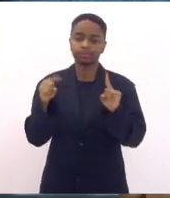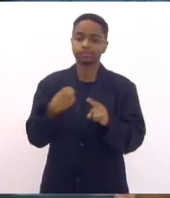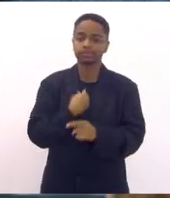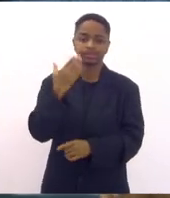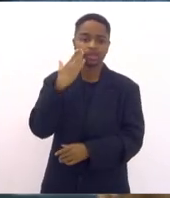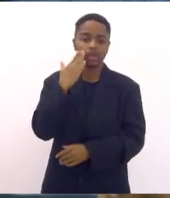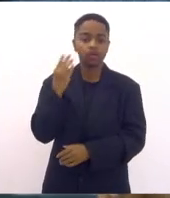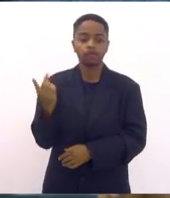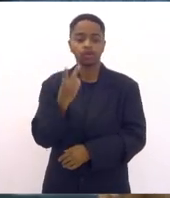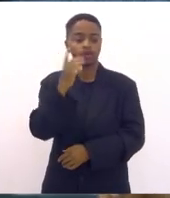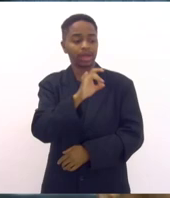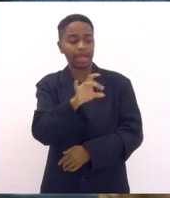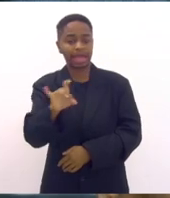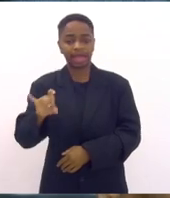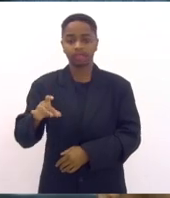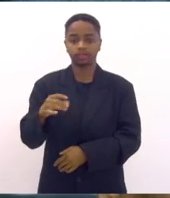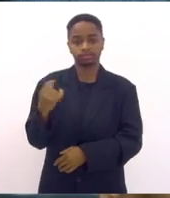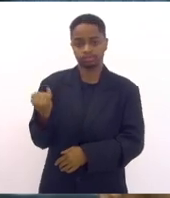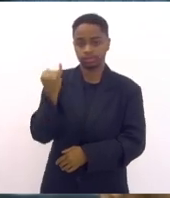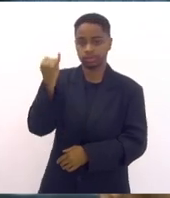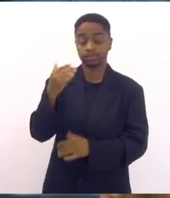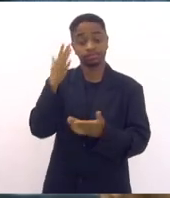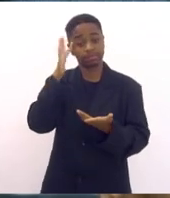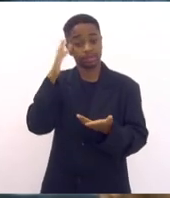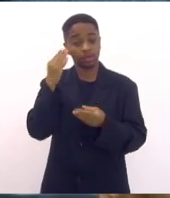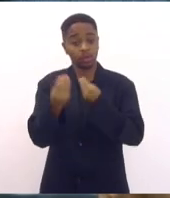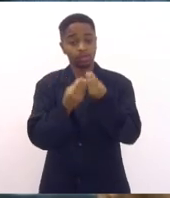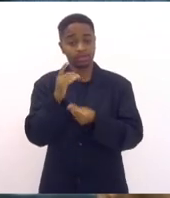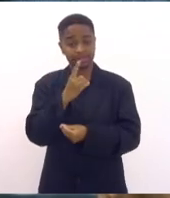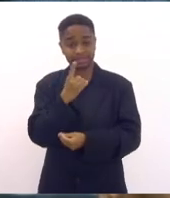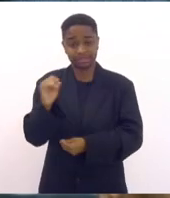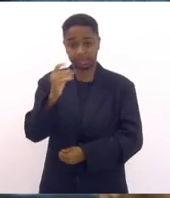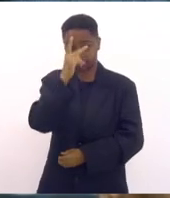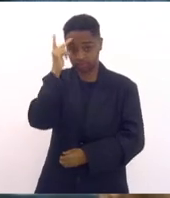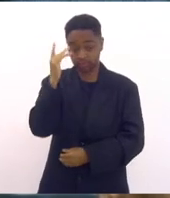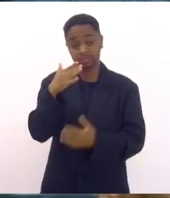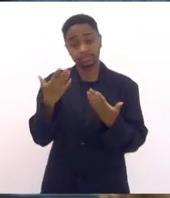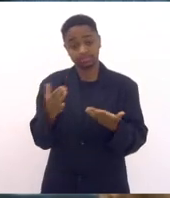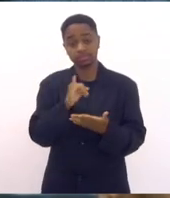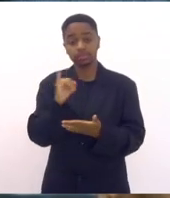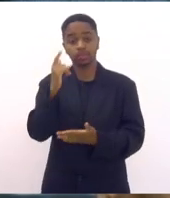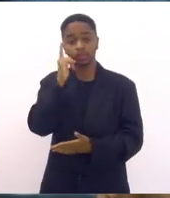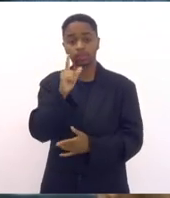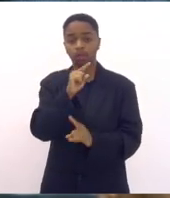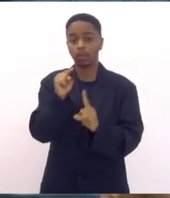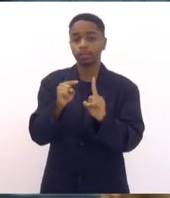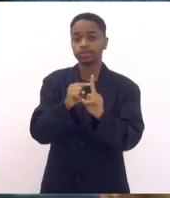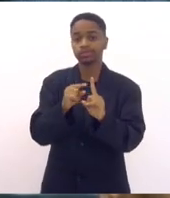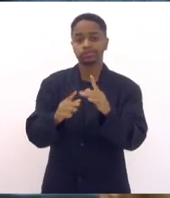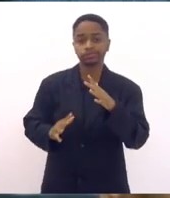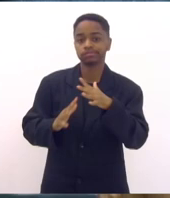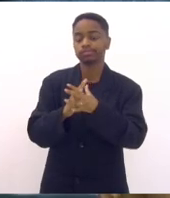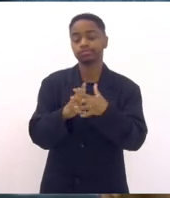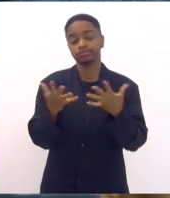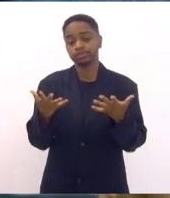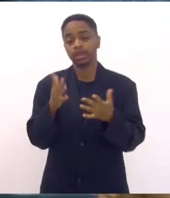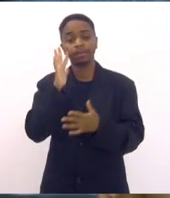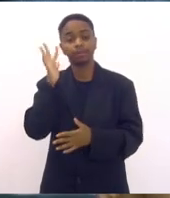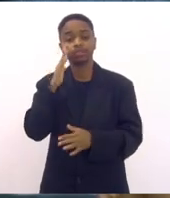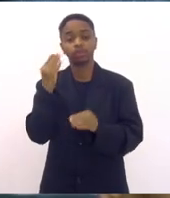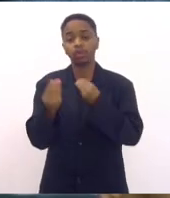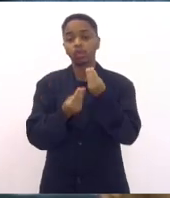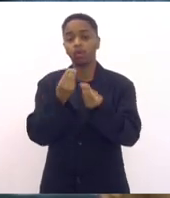imagina de 100 vidas Então se o Instituto bater essa meta na verdade para um projeto Inicial imagina o que isso pode se